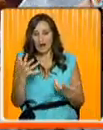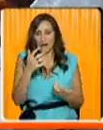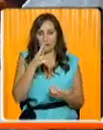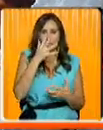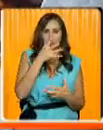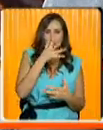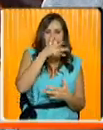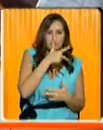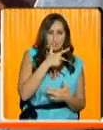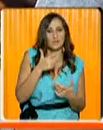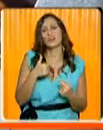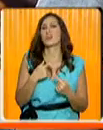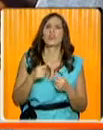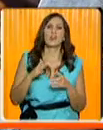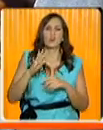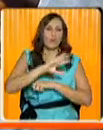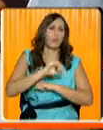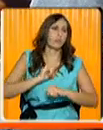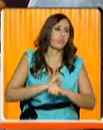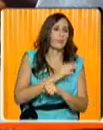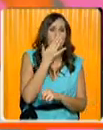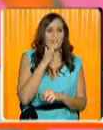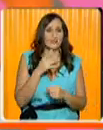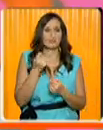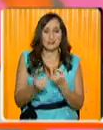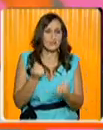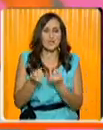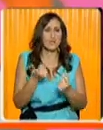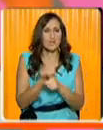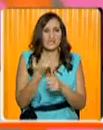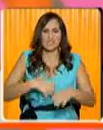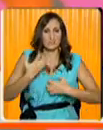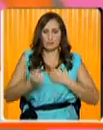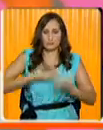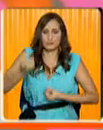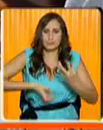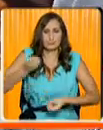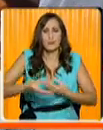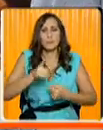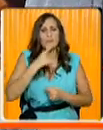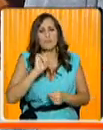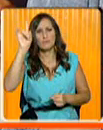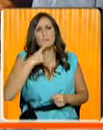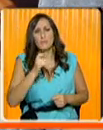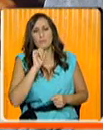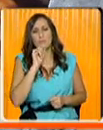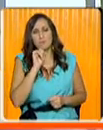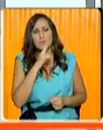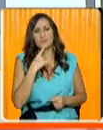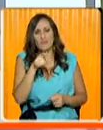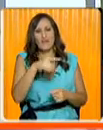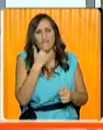desânimo. É uma tortura um bocadinho ao centímetro e ao milímetro cá dentro. E isto nós temos que aguentar. Só posso fazer uma pergunta. Vocês são felizes